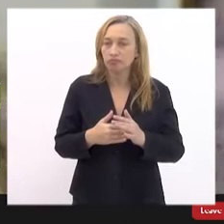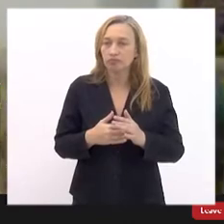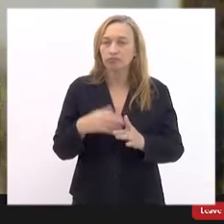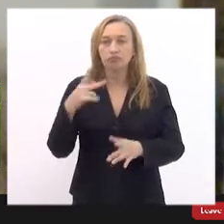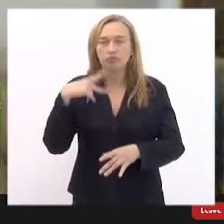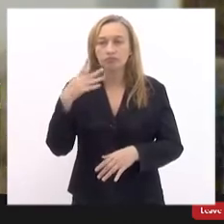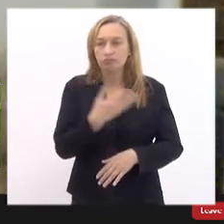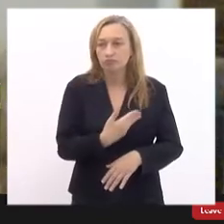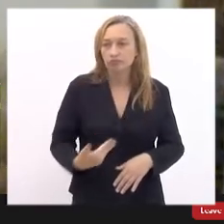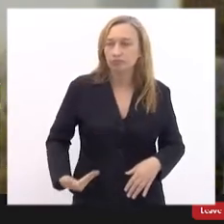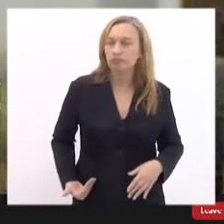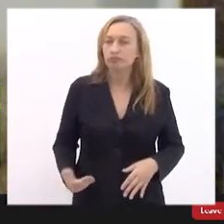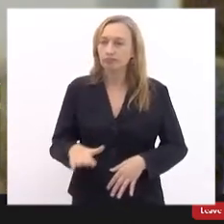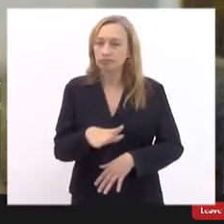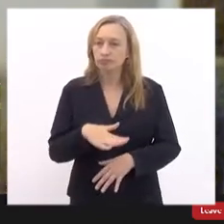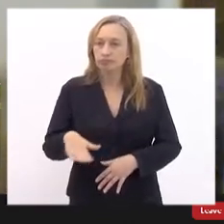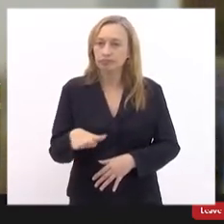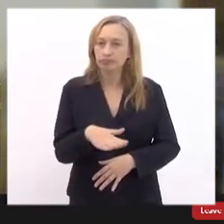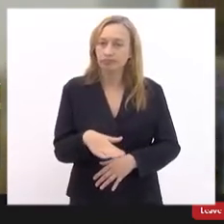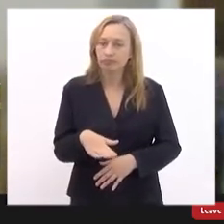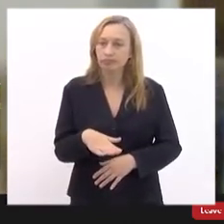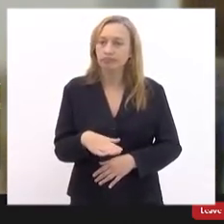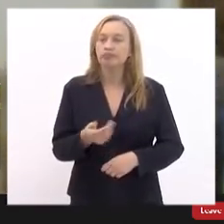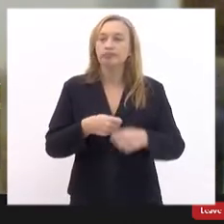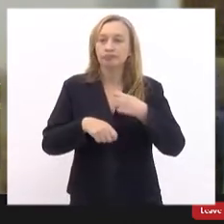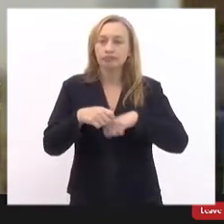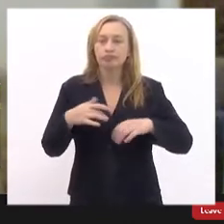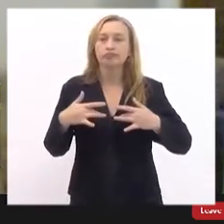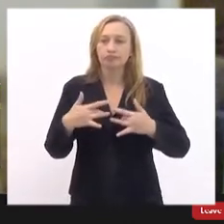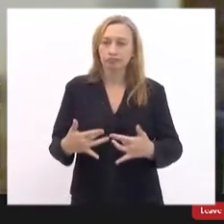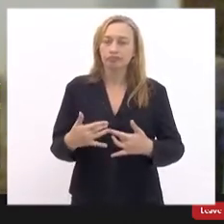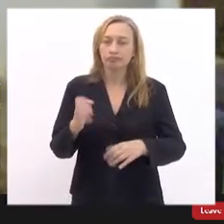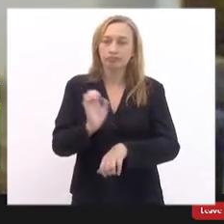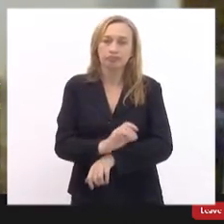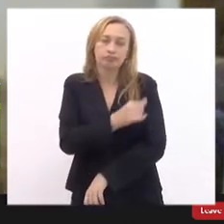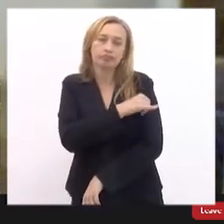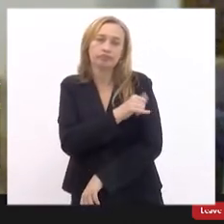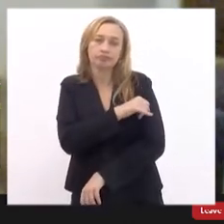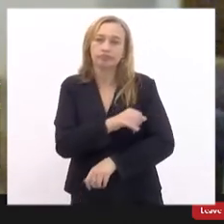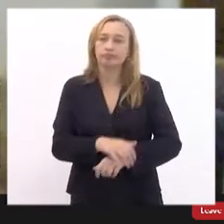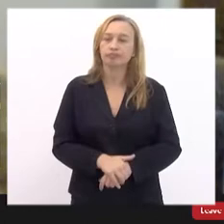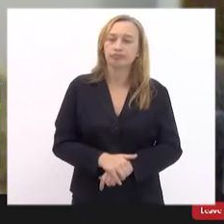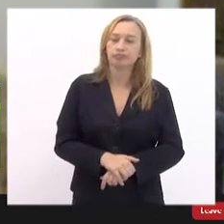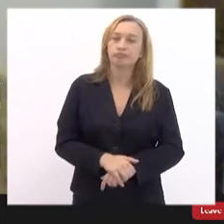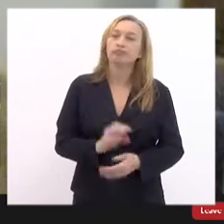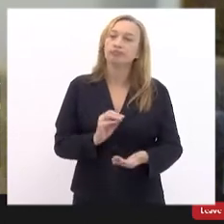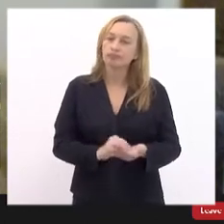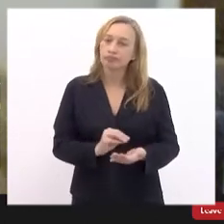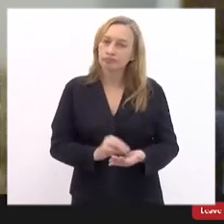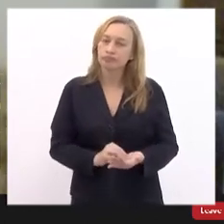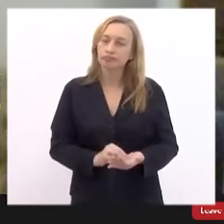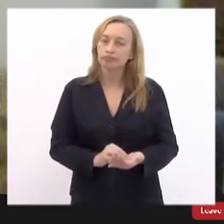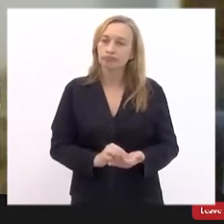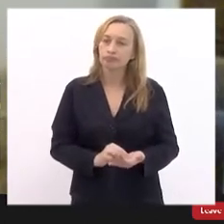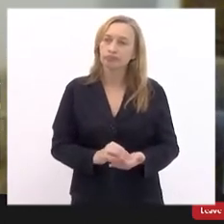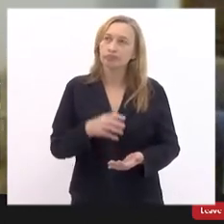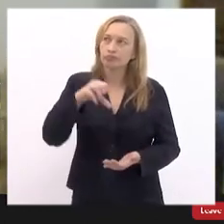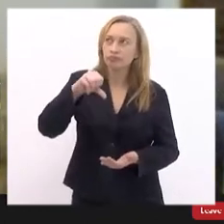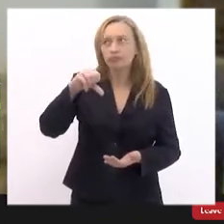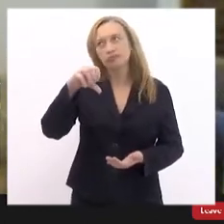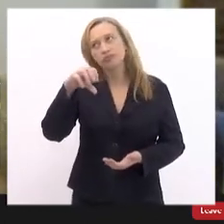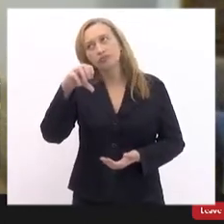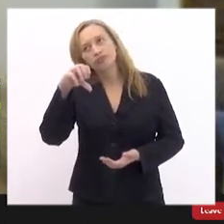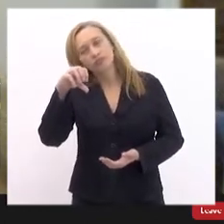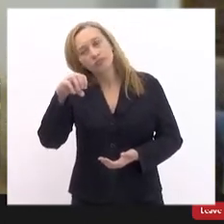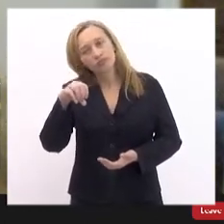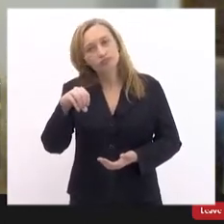pública no campo da economia solidária do Estado do Rio de Janeiro, e uma ausência quase que de